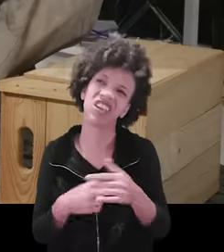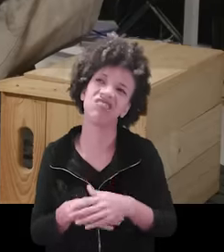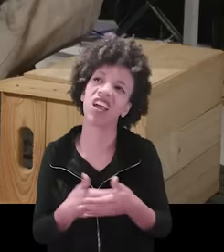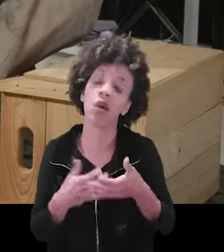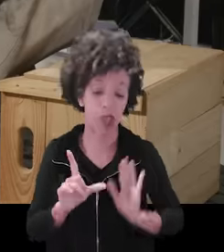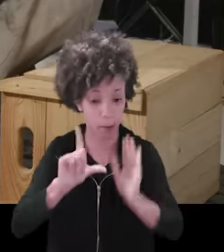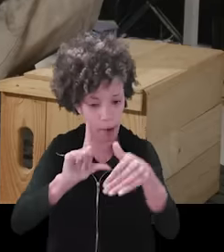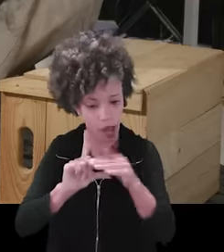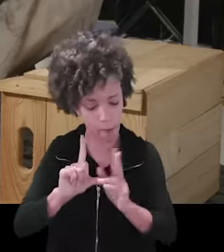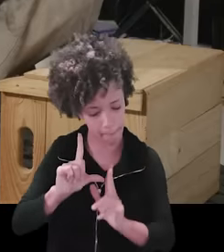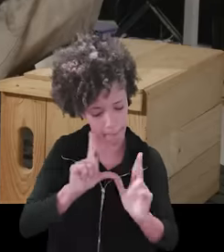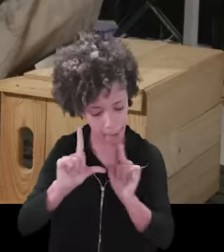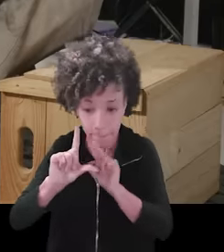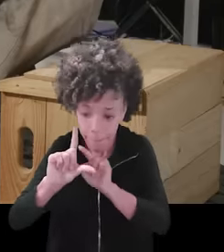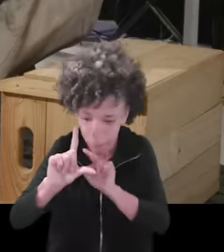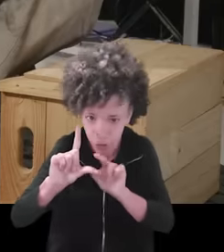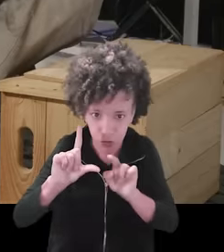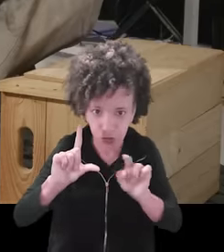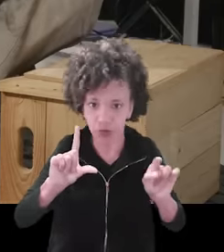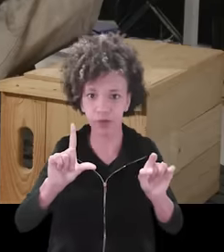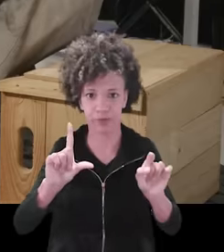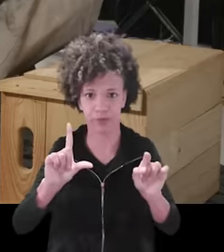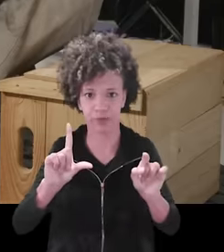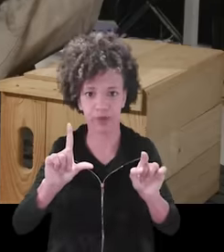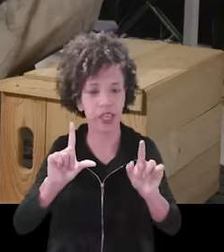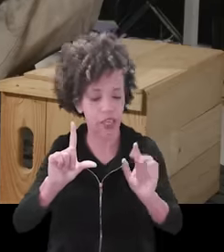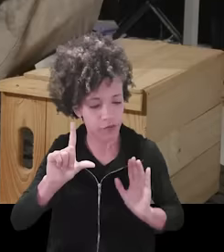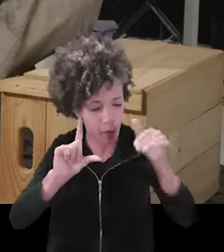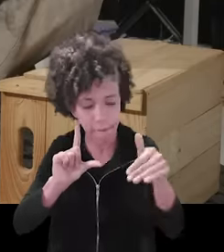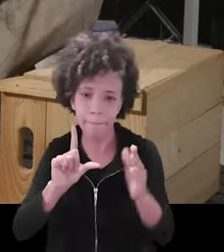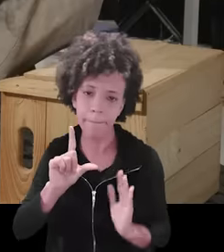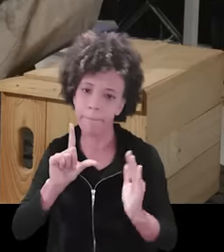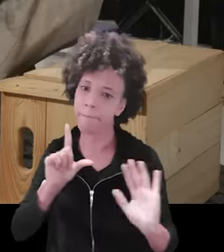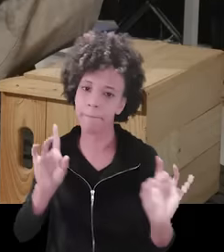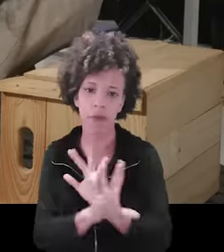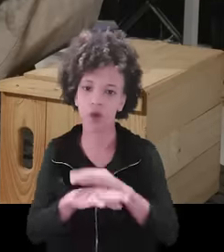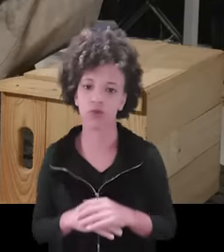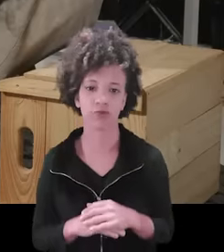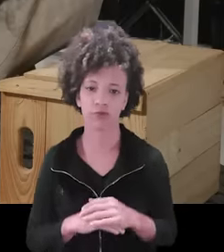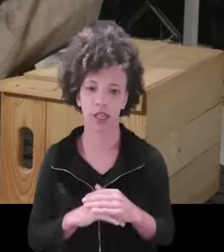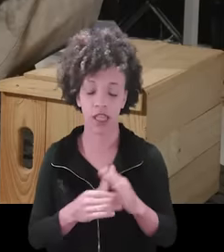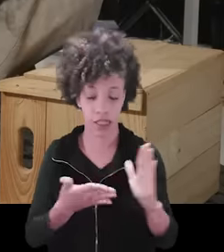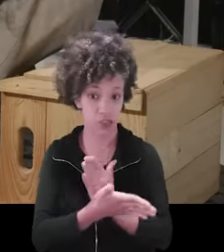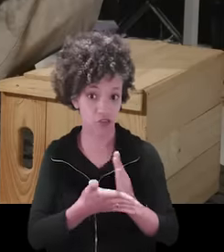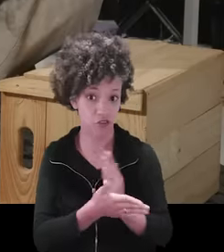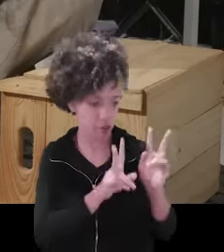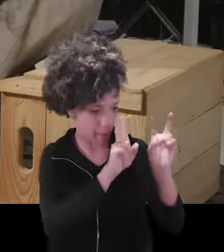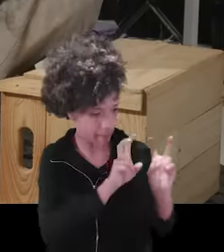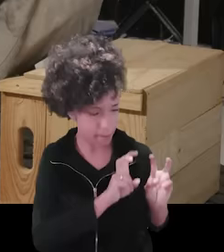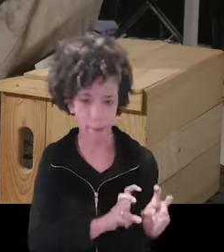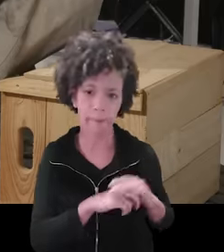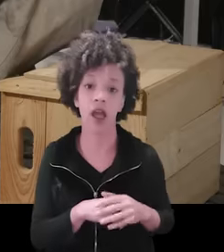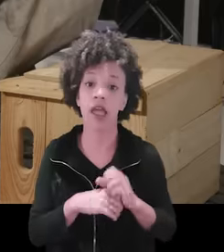parte da chata o Maurício quer ir para frente põe aqui o dedinho aqui ó você põe o seu Mouse vai para frente e a gente está dividido né